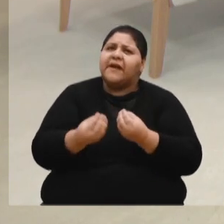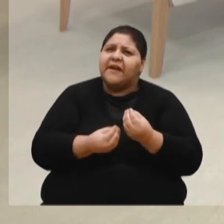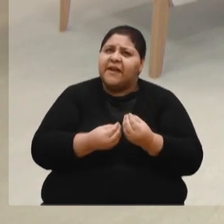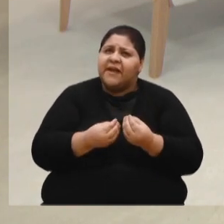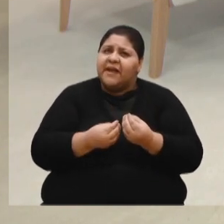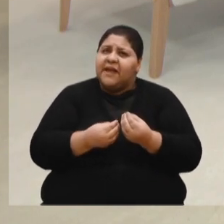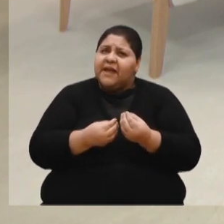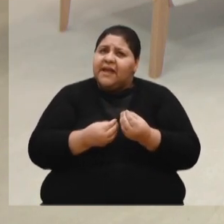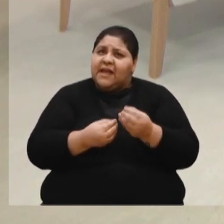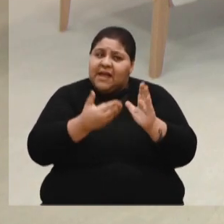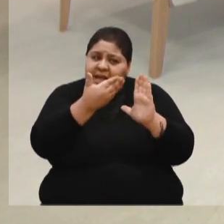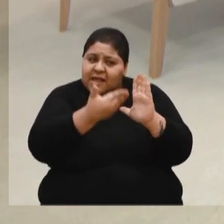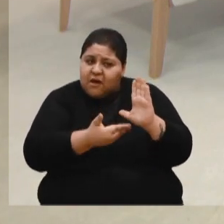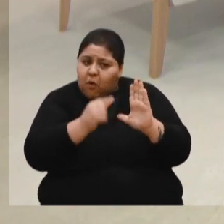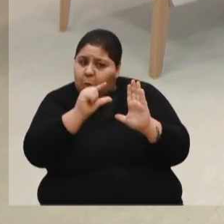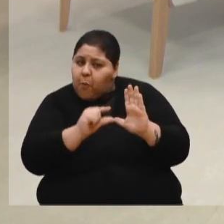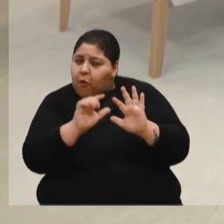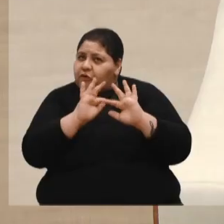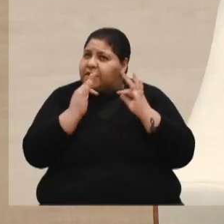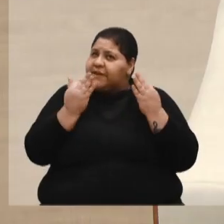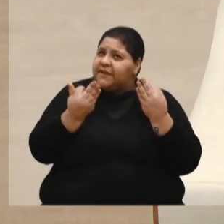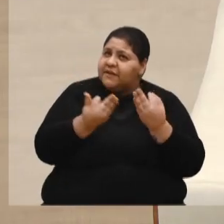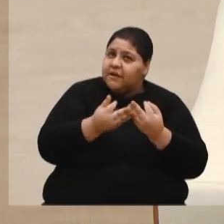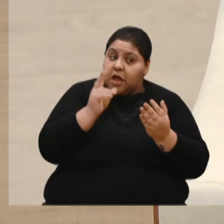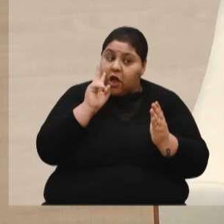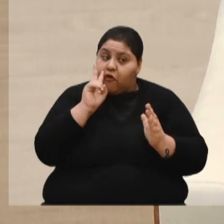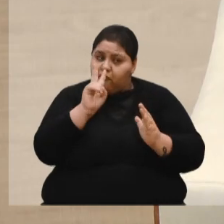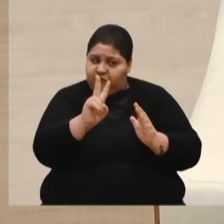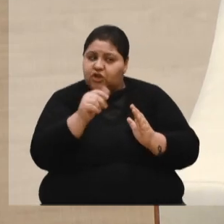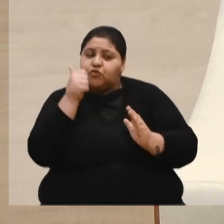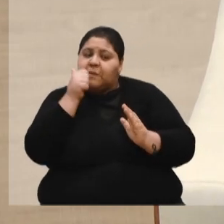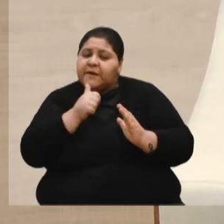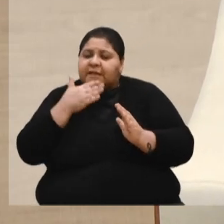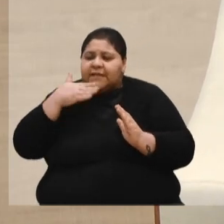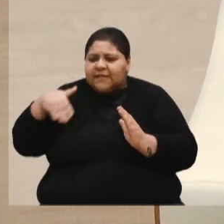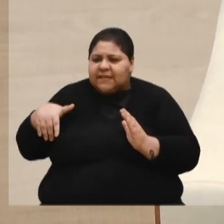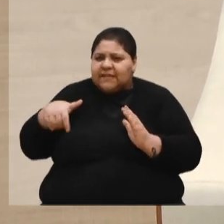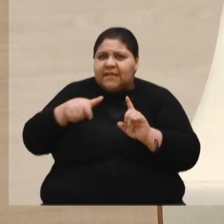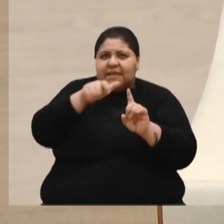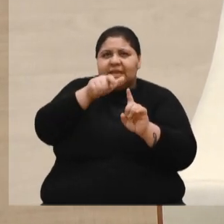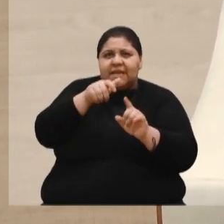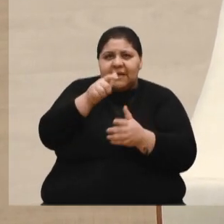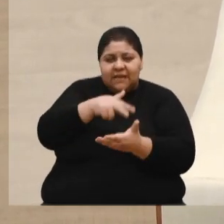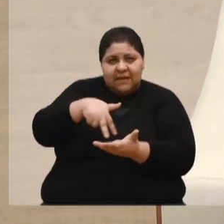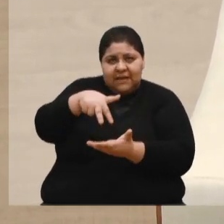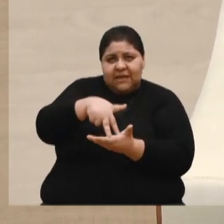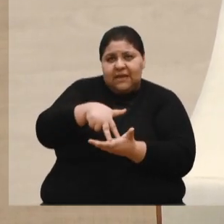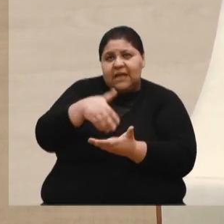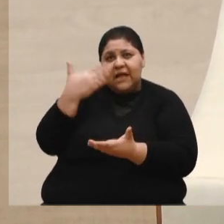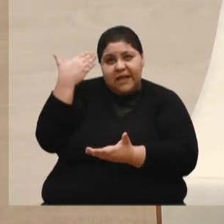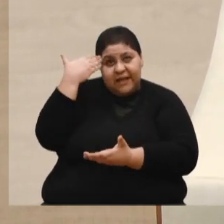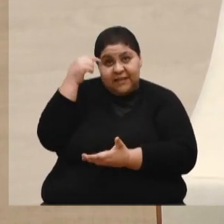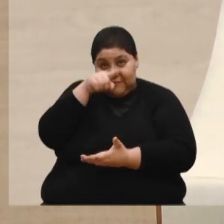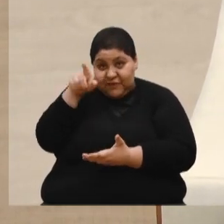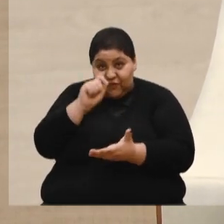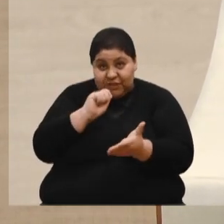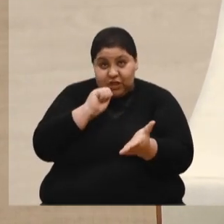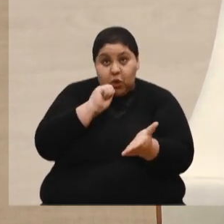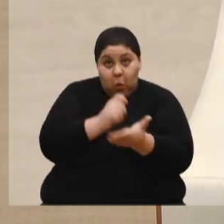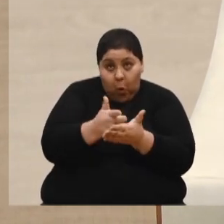Délcio, isso aqui é um pouco de sua família, eu vejo aqui uma menina que é a protagonista. Interessante, gente, eu espero que